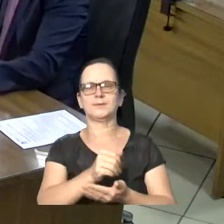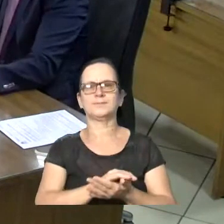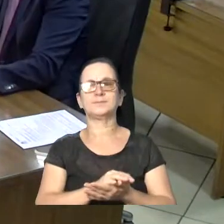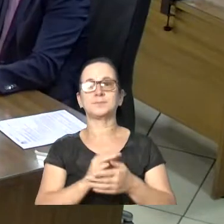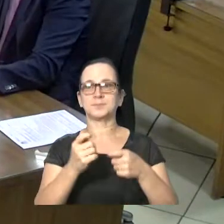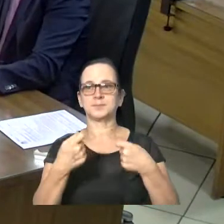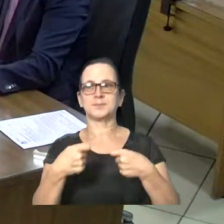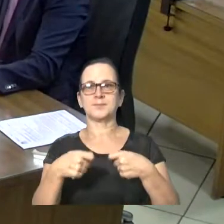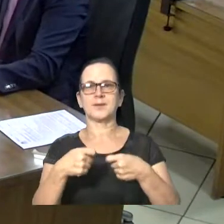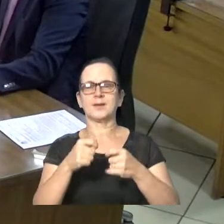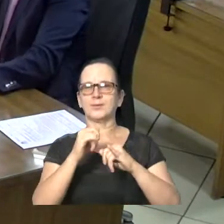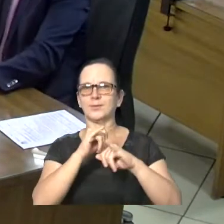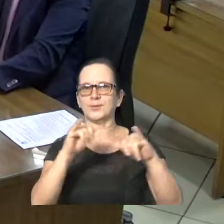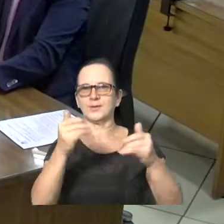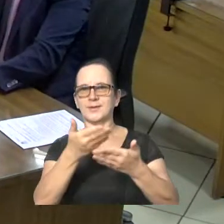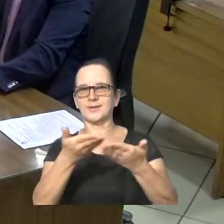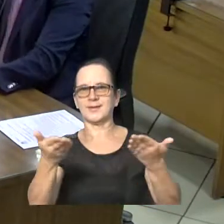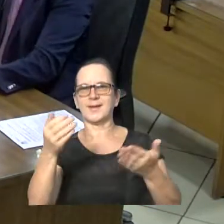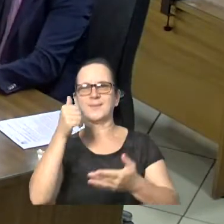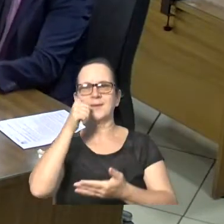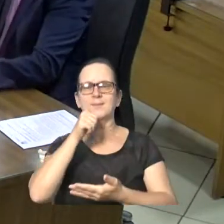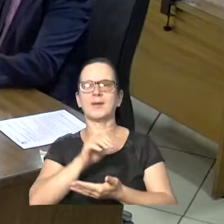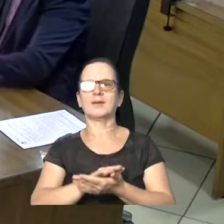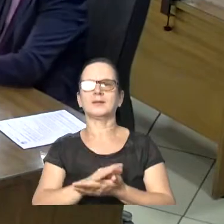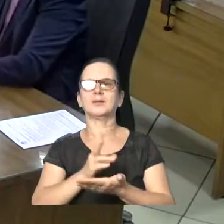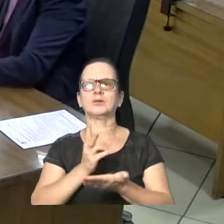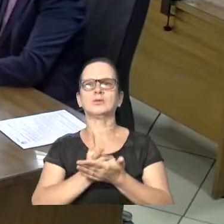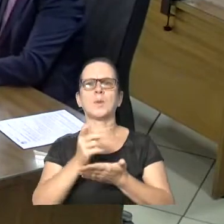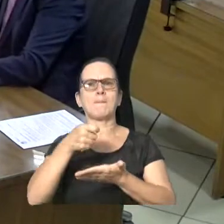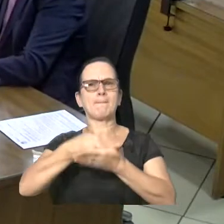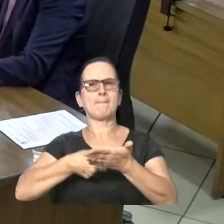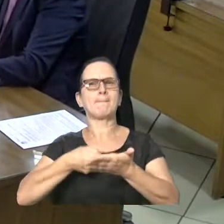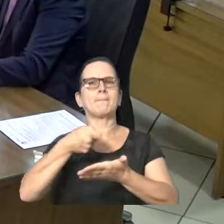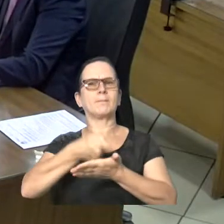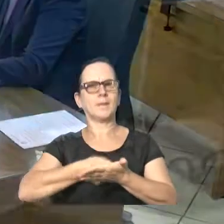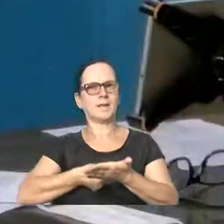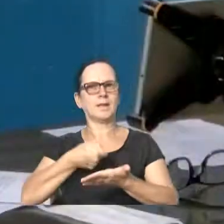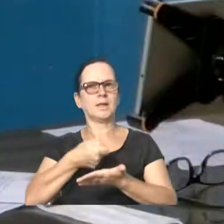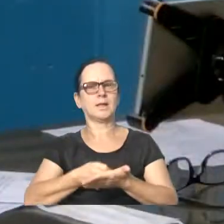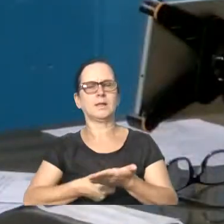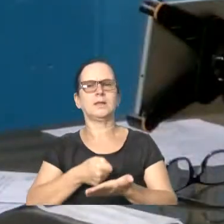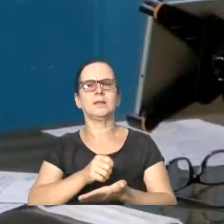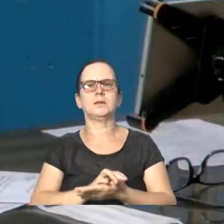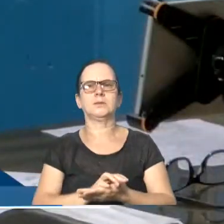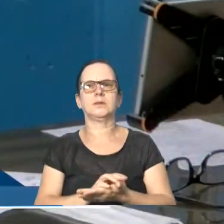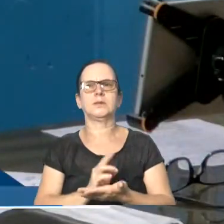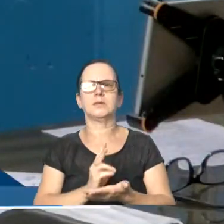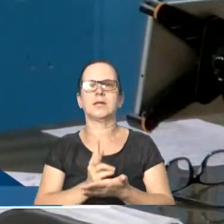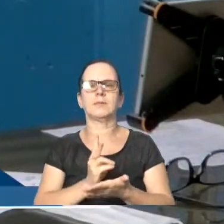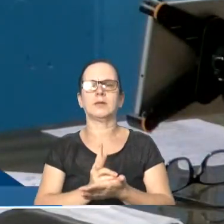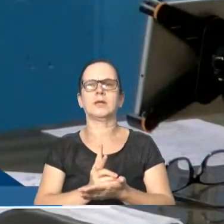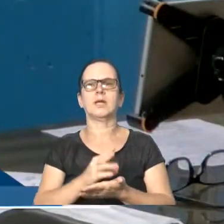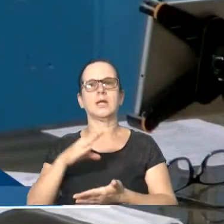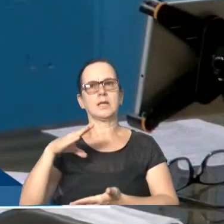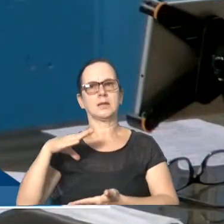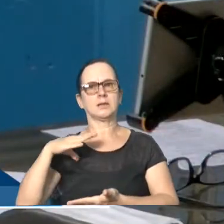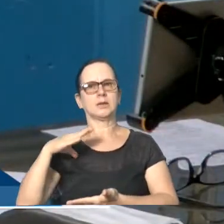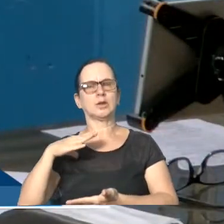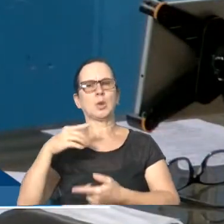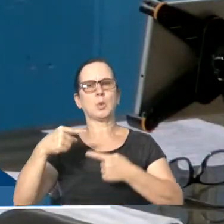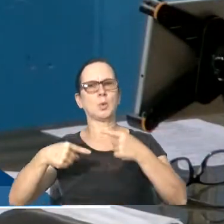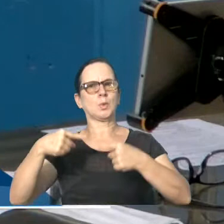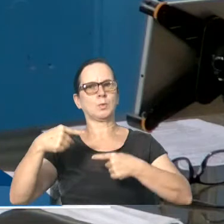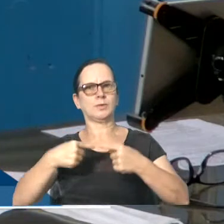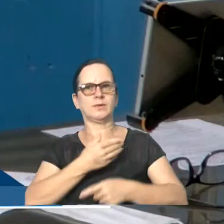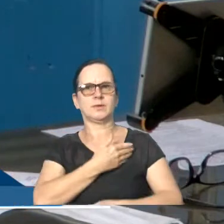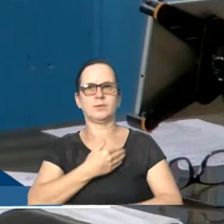preciso dizer para elas que eu vou estar aqui brigando para que o município proporcione a elas políticas, né? Porque